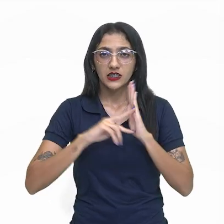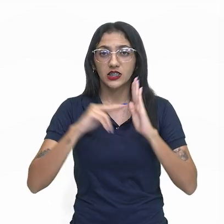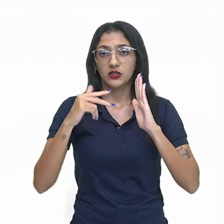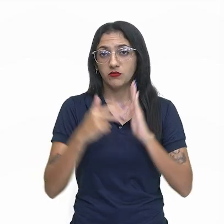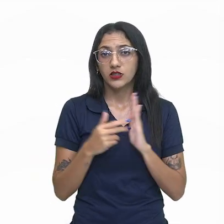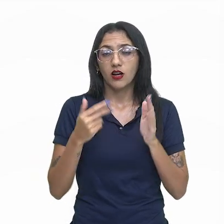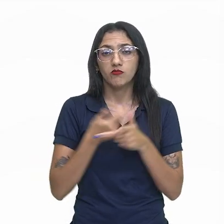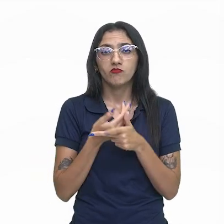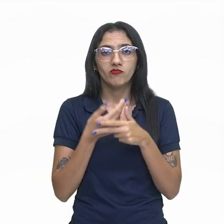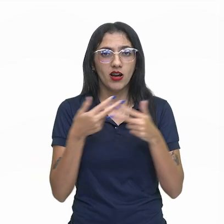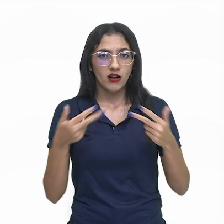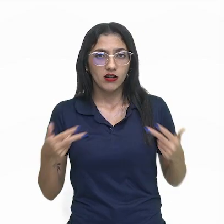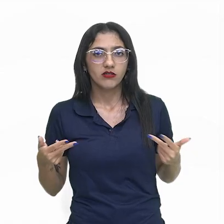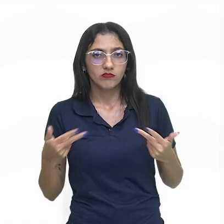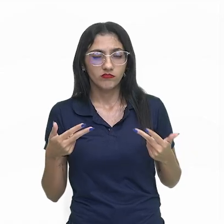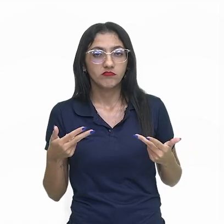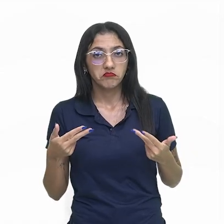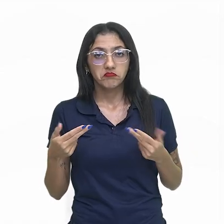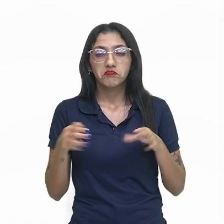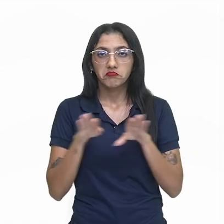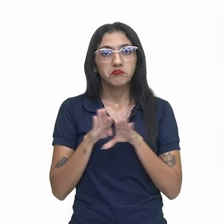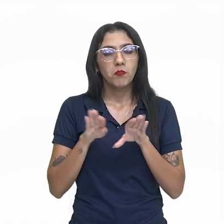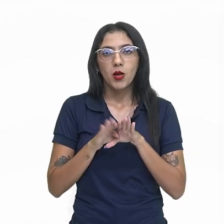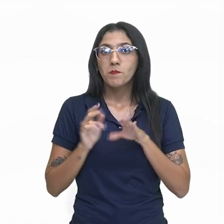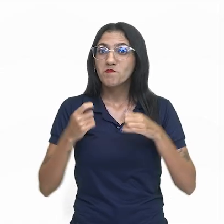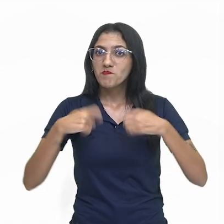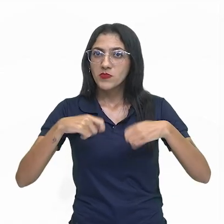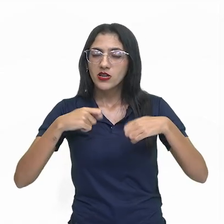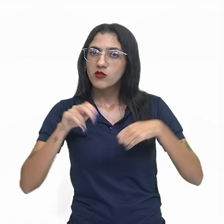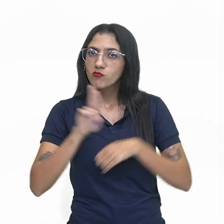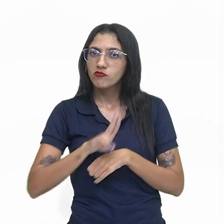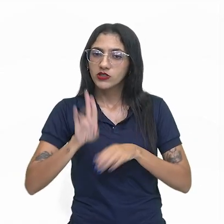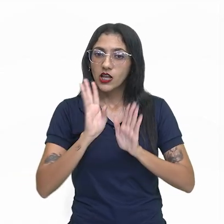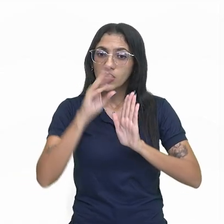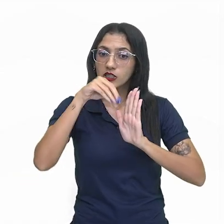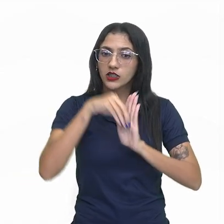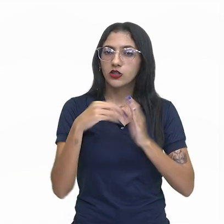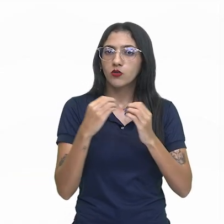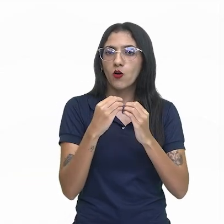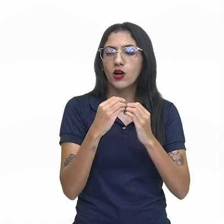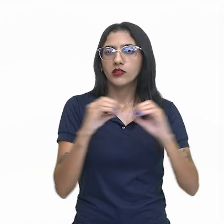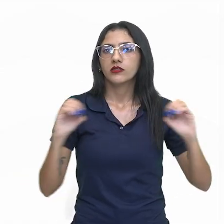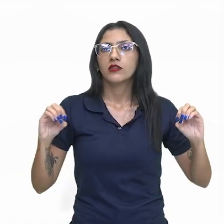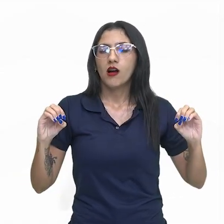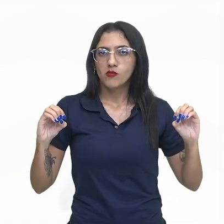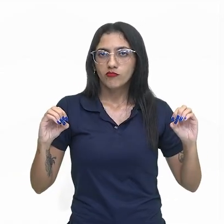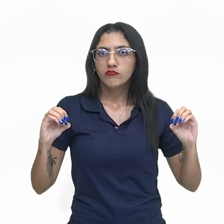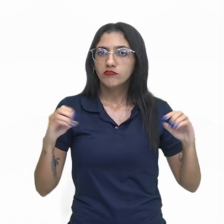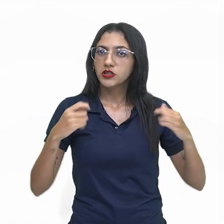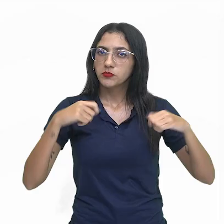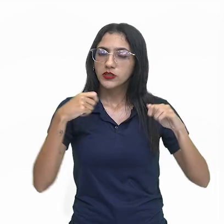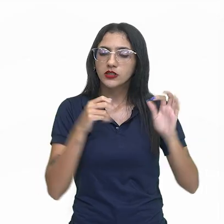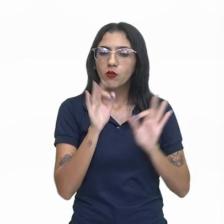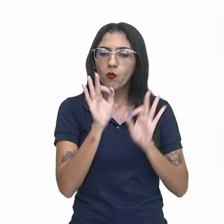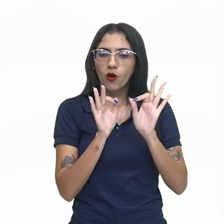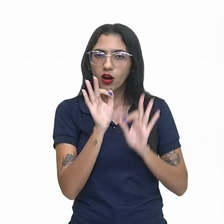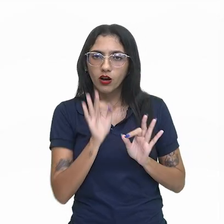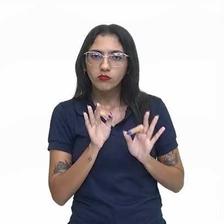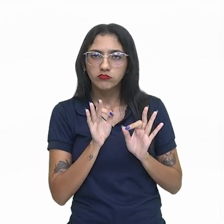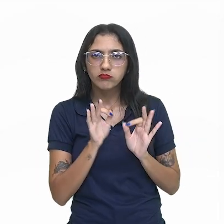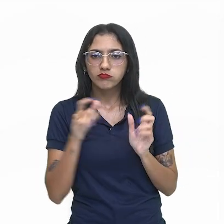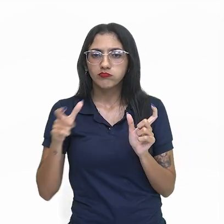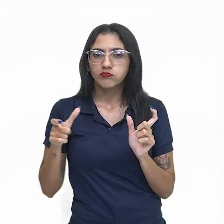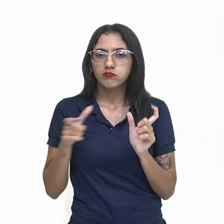sentido, né? Elas vêm junto com orações coordenadas, que são chamadas